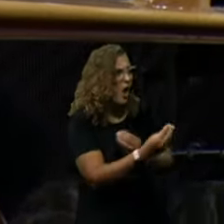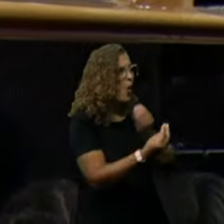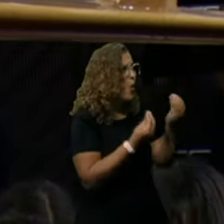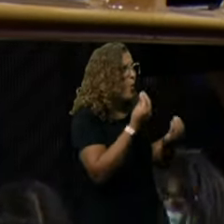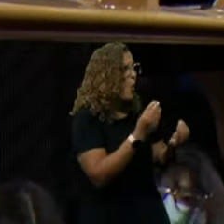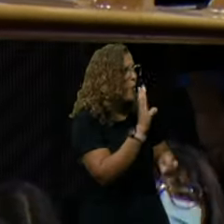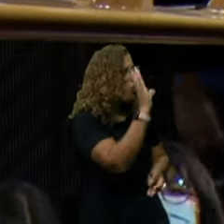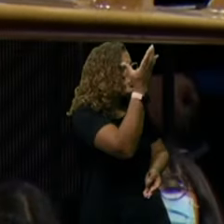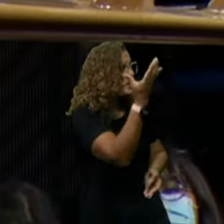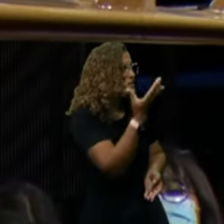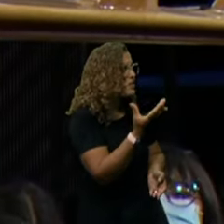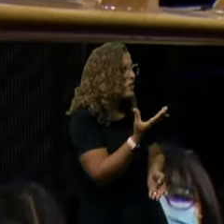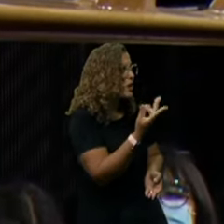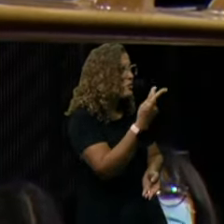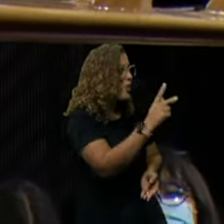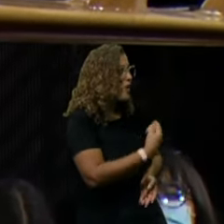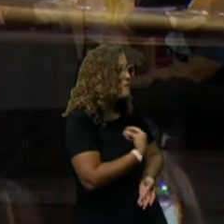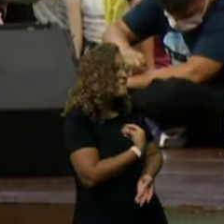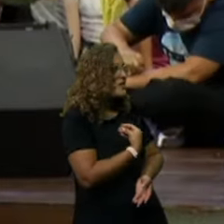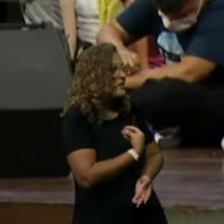dizer Isaías 43